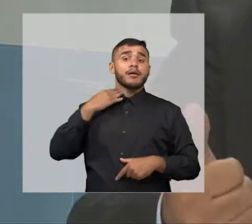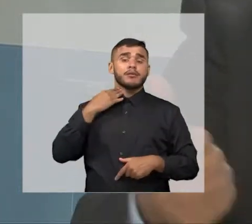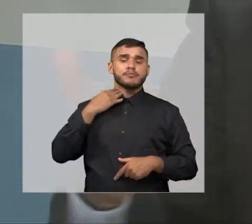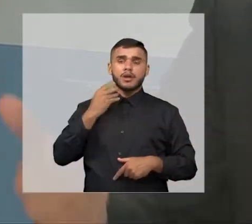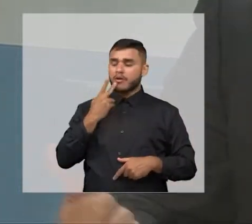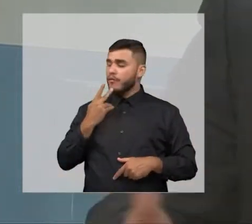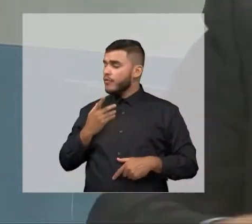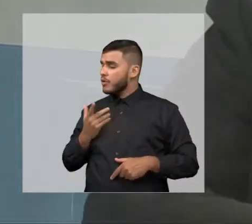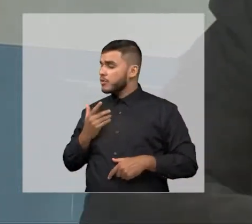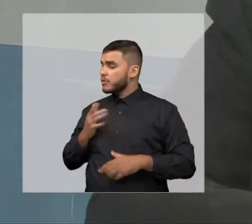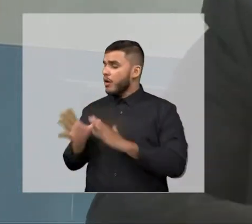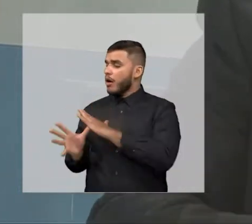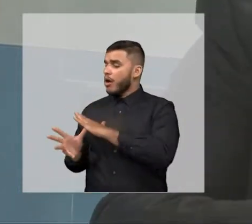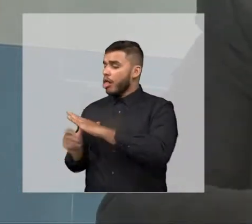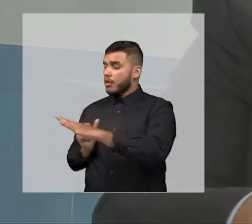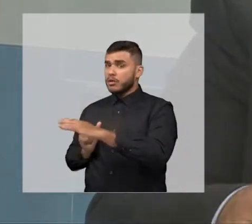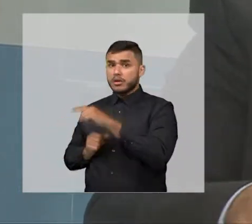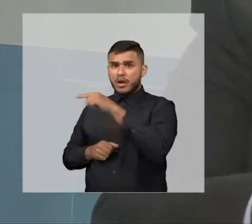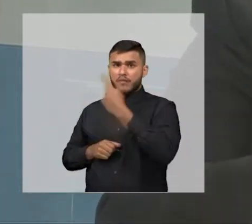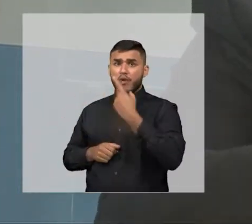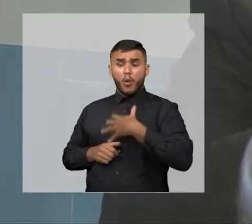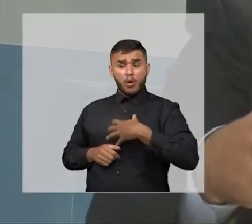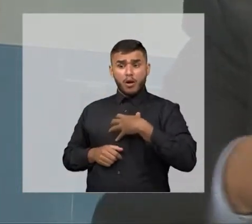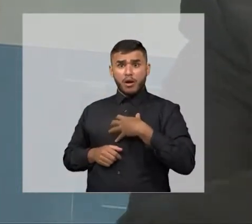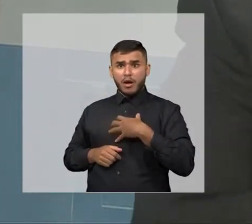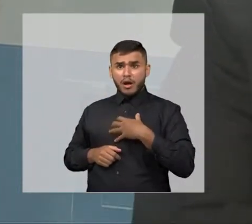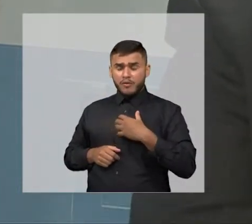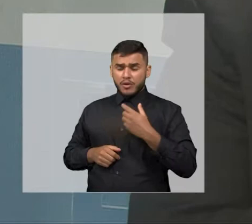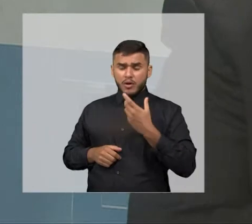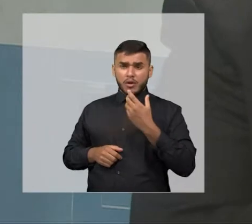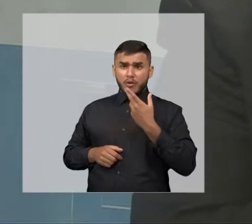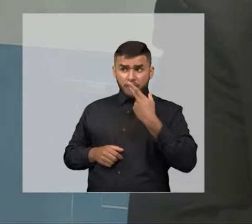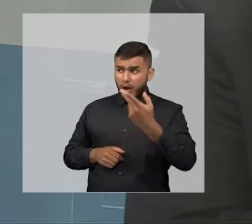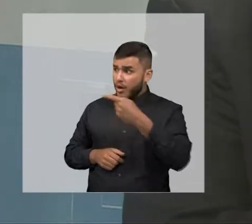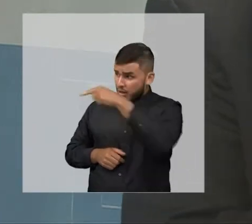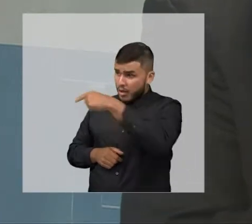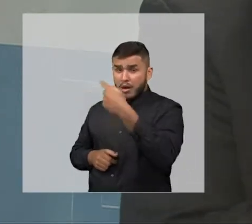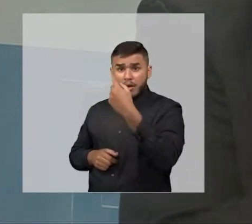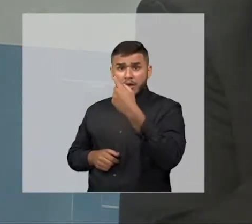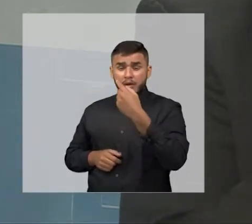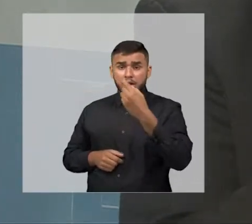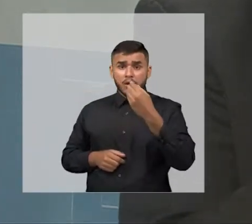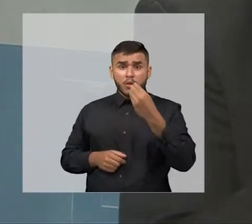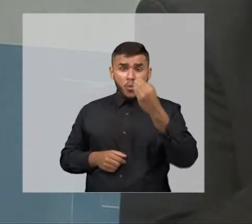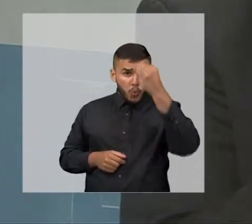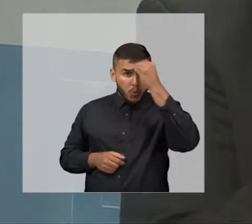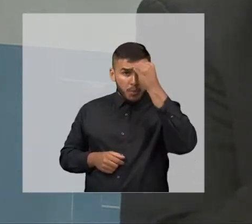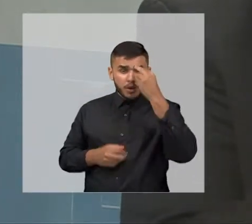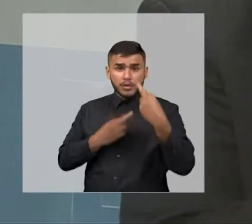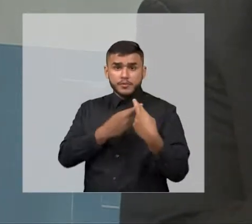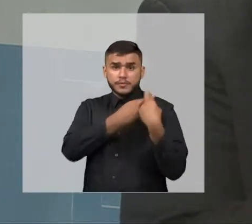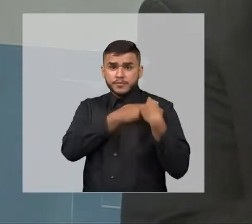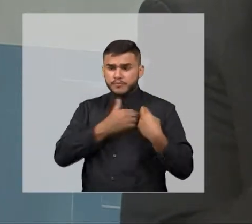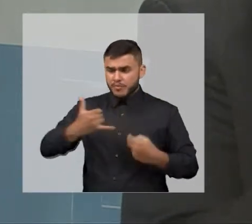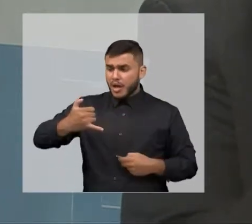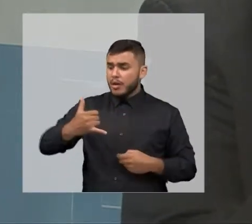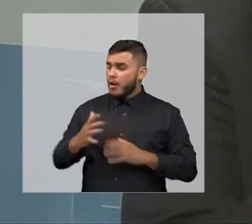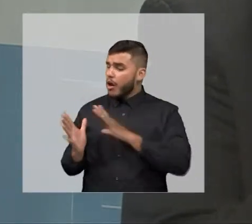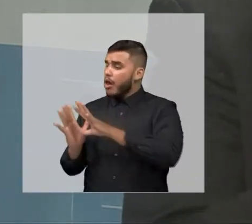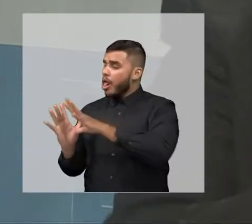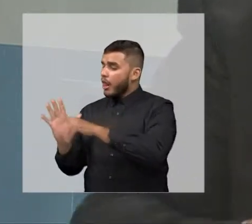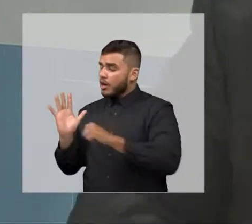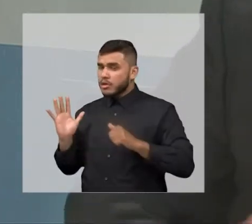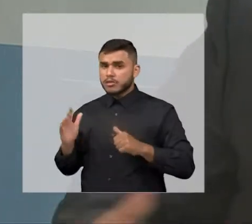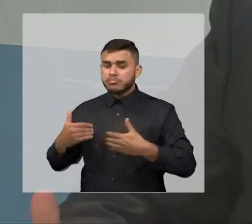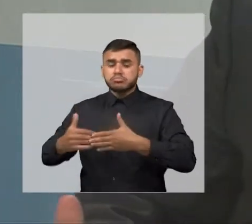disse que era responsabilidade dela. O cara zangou-se comigo no rádio, mandou lá eu disse, meu amigo, se um policial não tiver a consciência que uma arma é uma